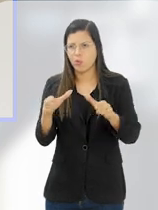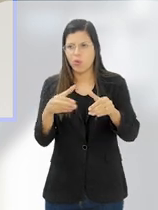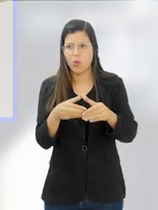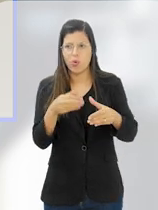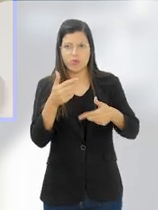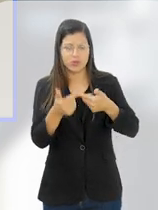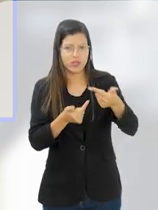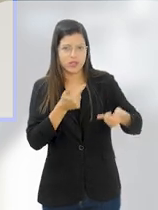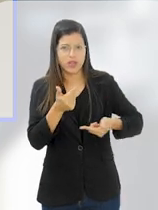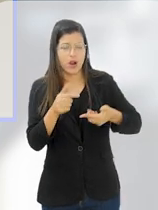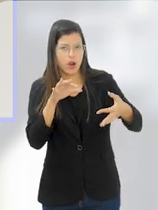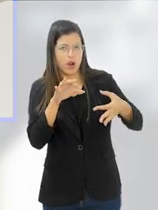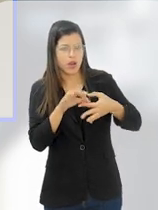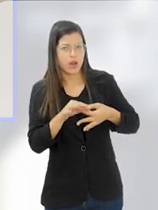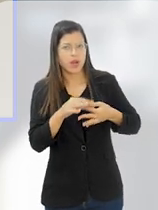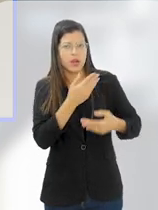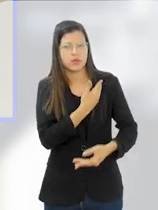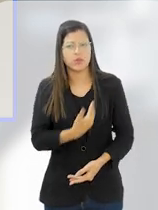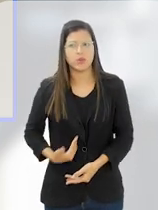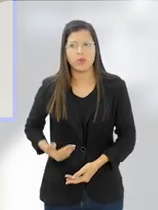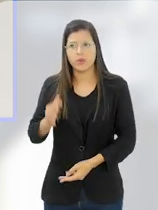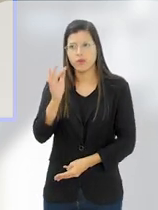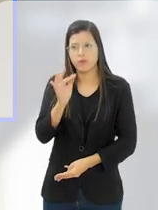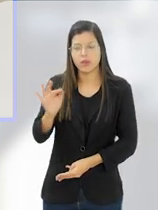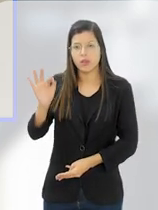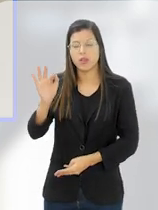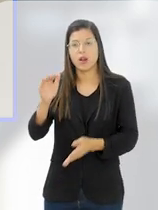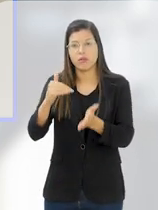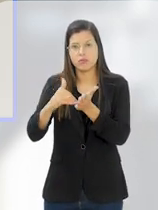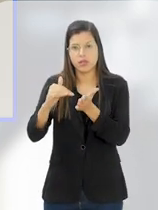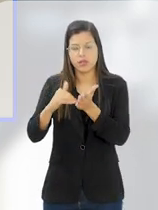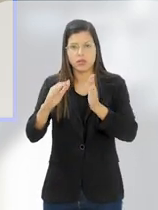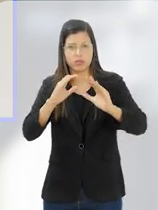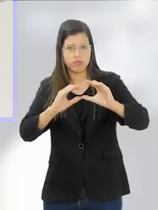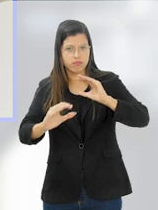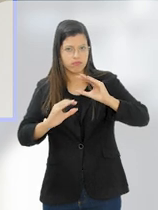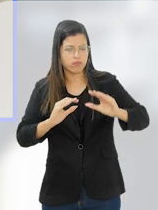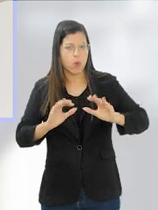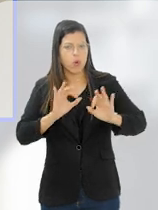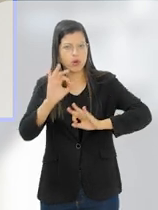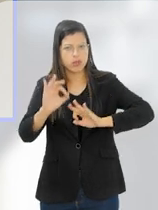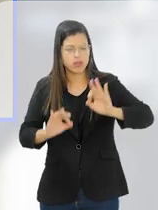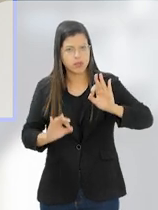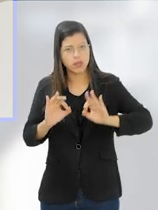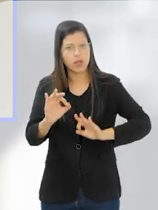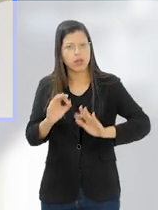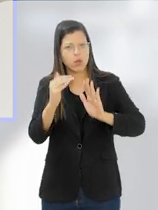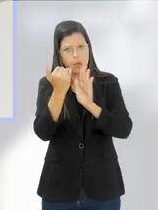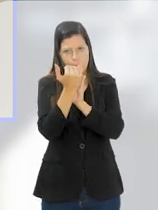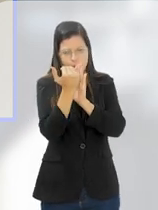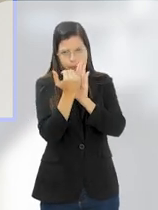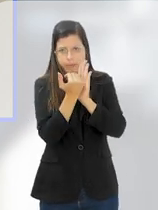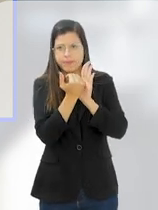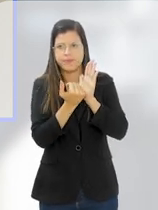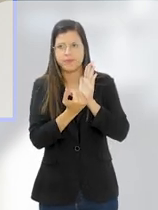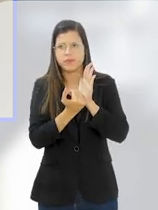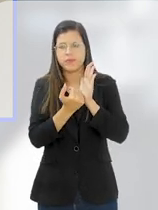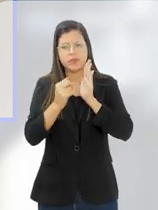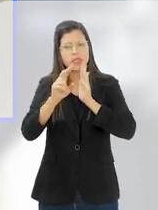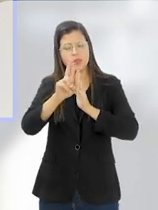trabalho ligado ao governo federal, na Secretaria de Comunicação, que está preparando um guia de utilização.